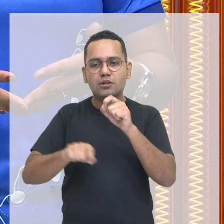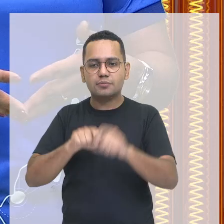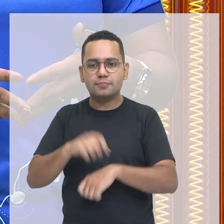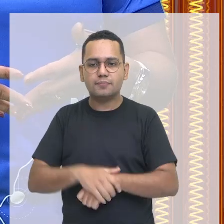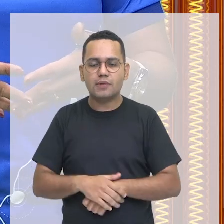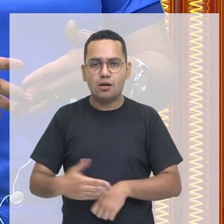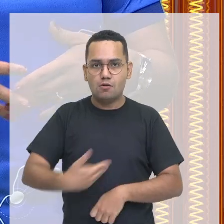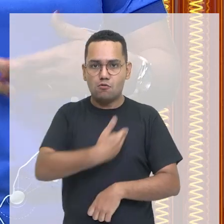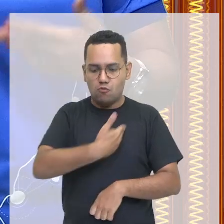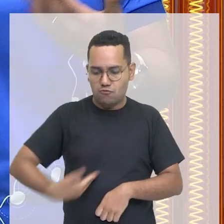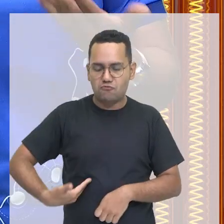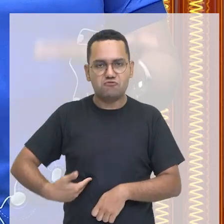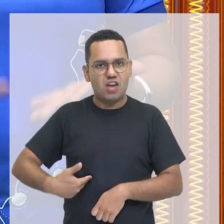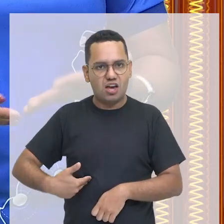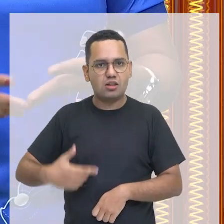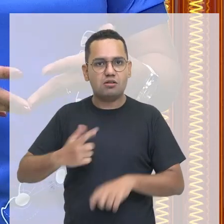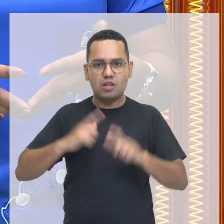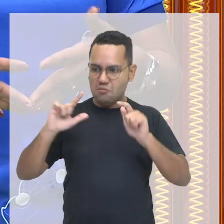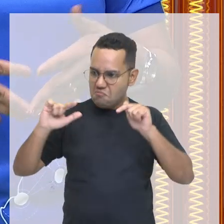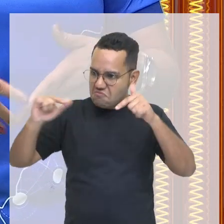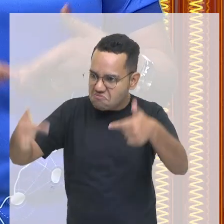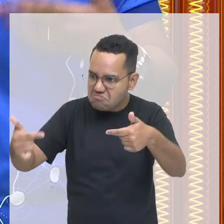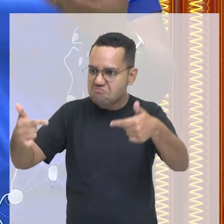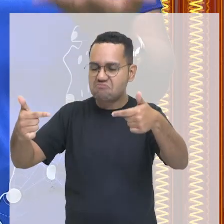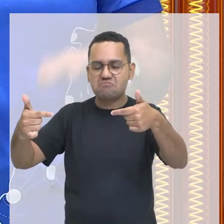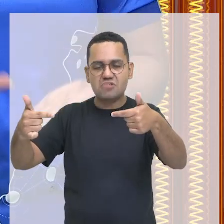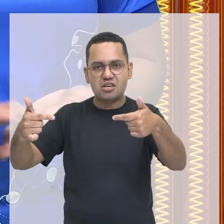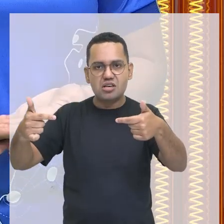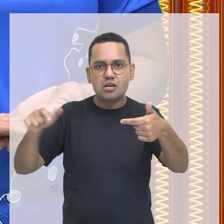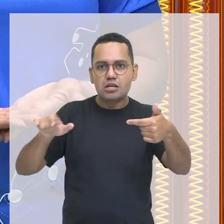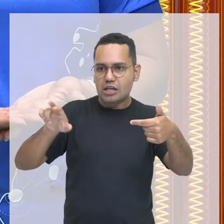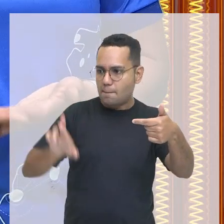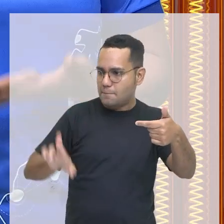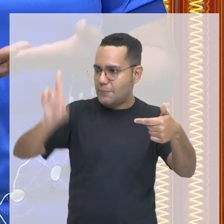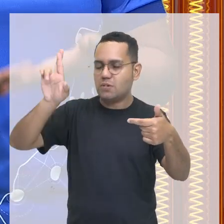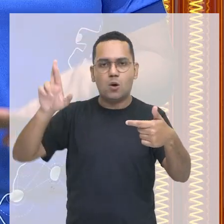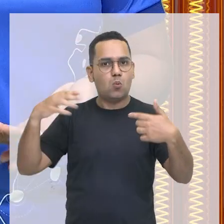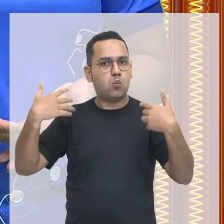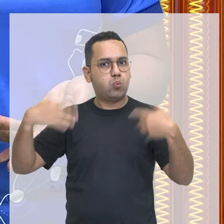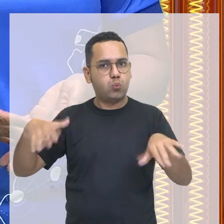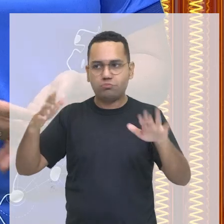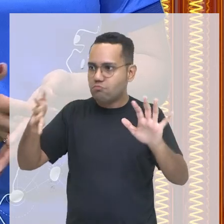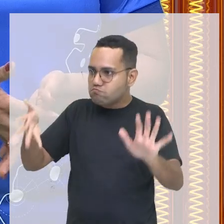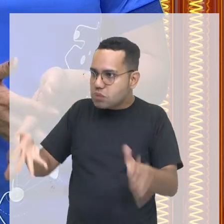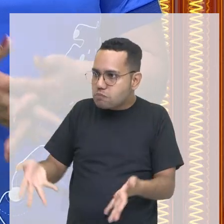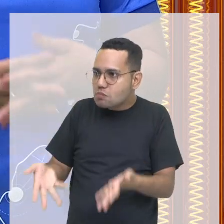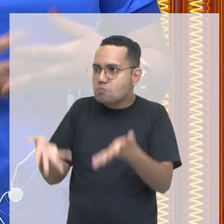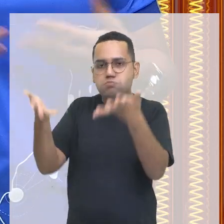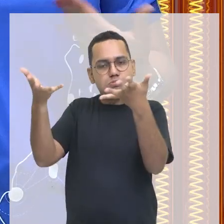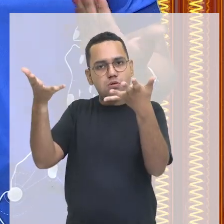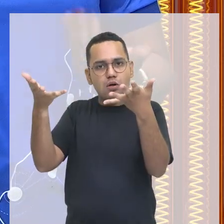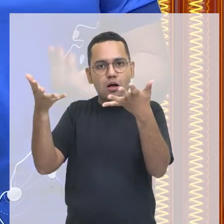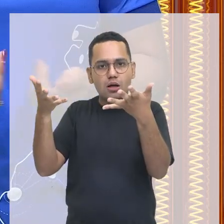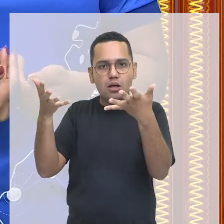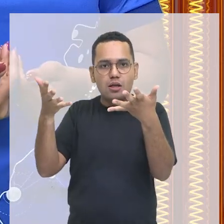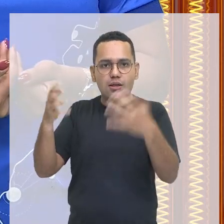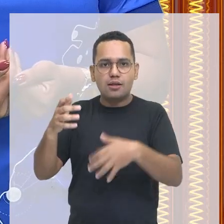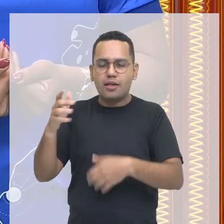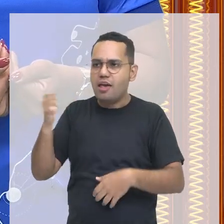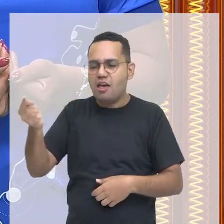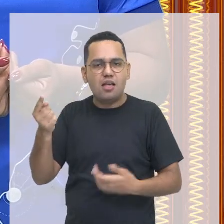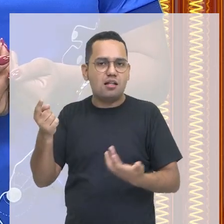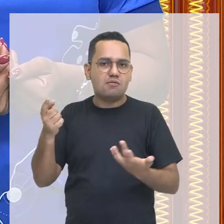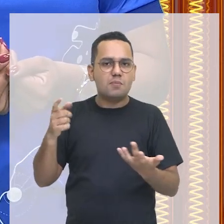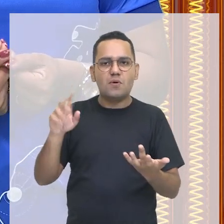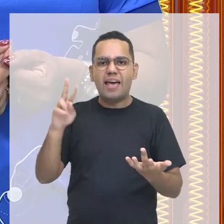fazem ali justamente um acordo, que fazem que a figura do líder seja enaltecida. Então, depois